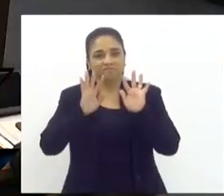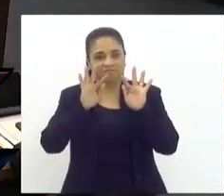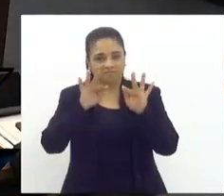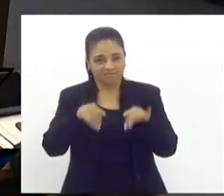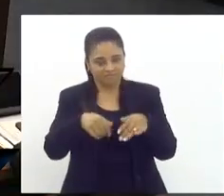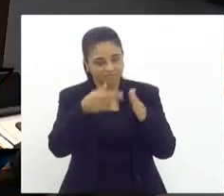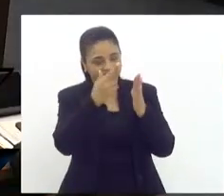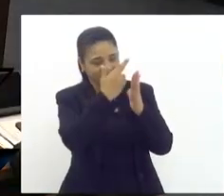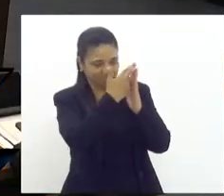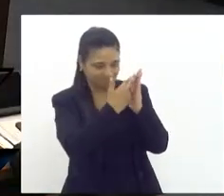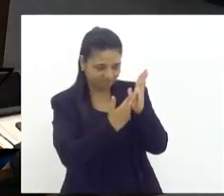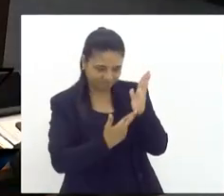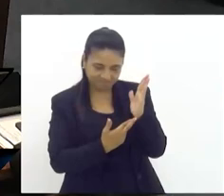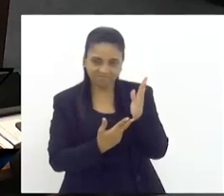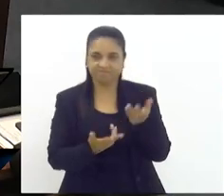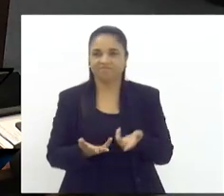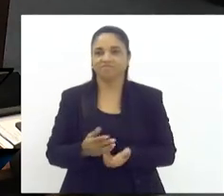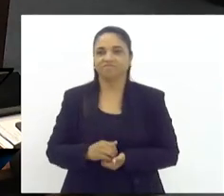redação por favor